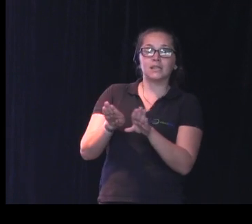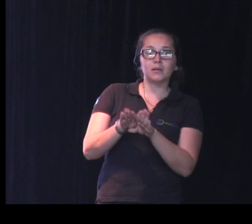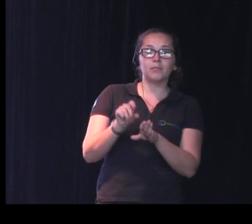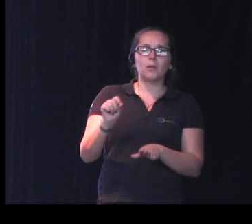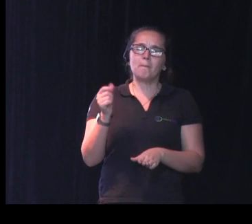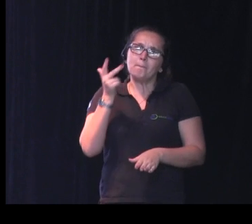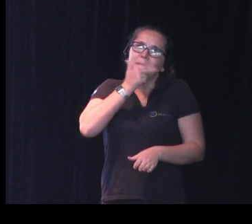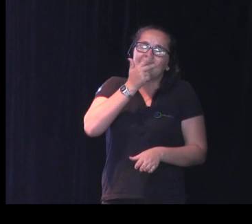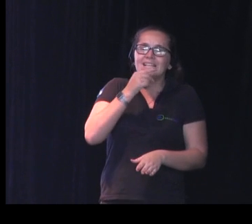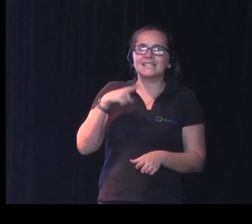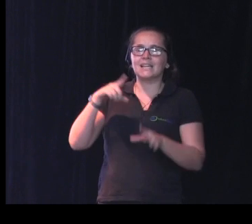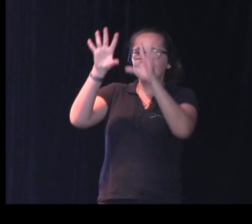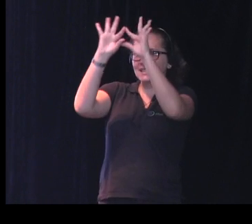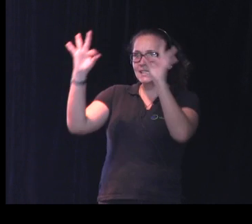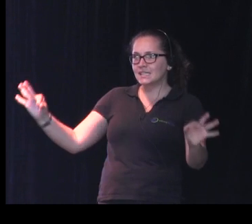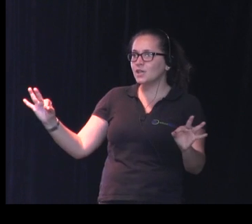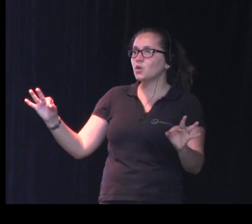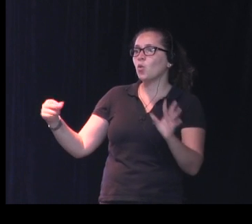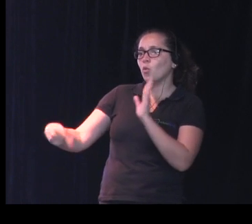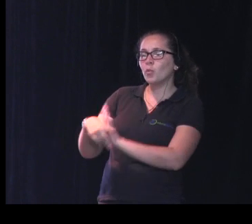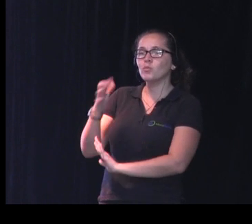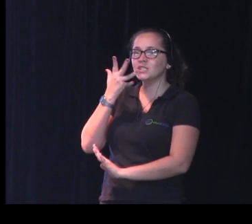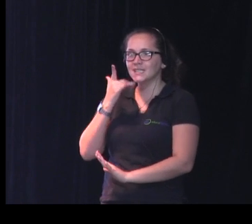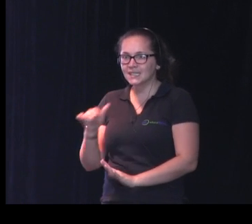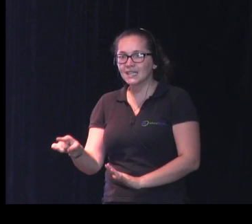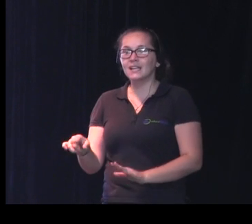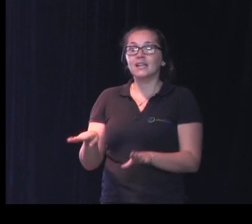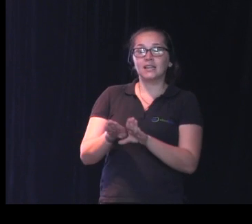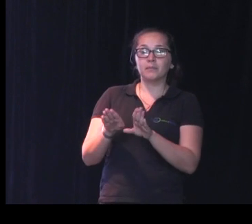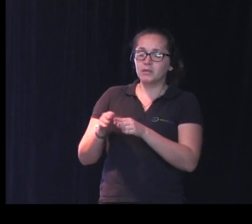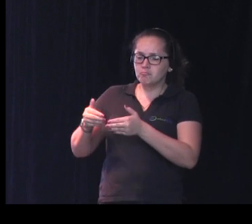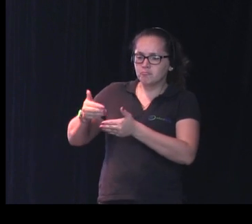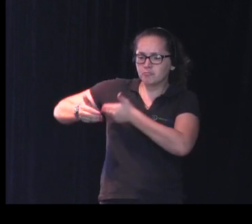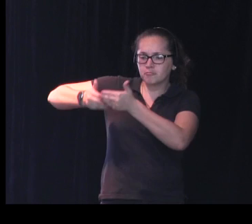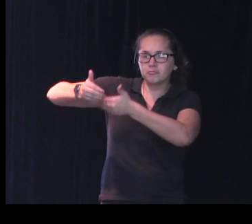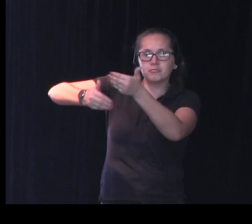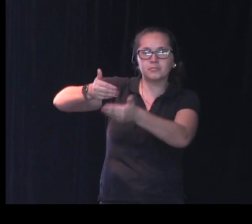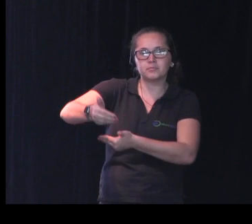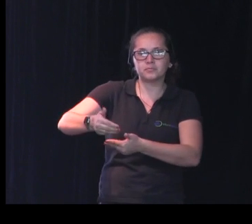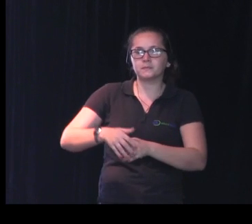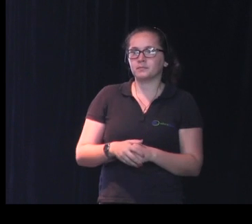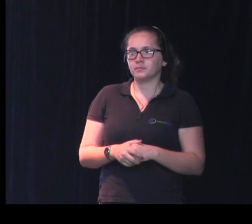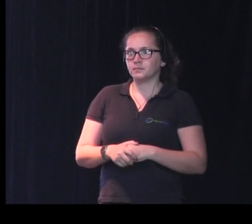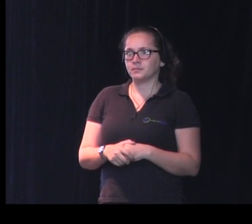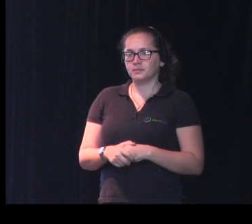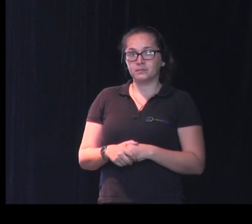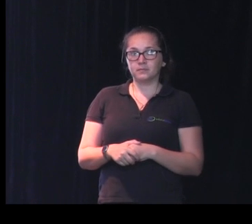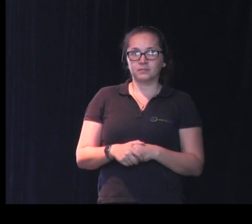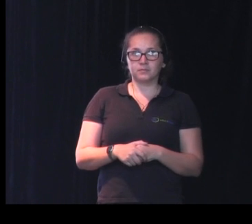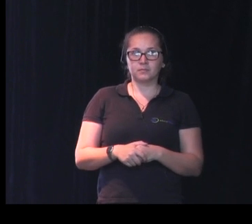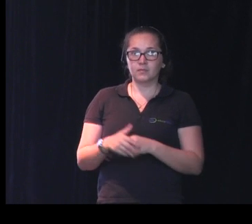vemos acima e como uma espécie de circo ou jardim infantil ao longo